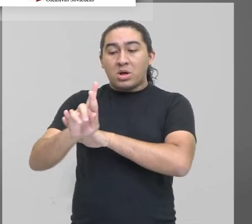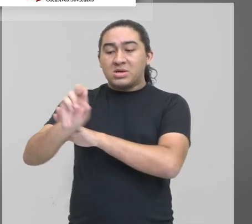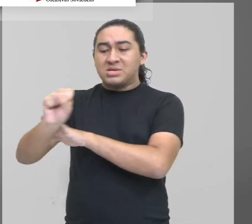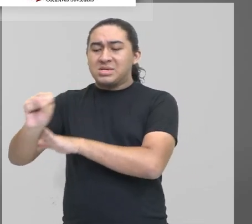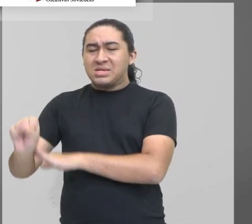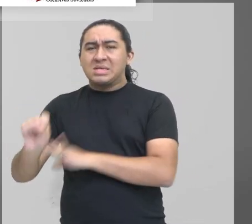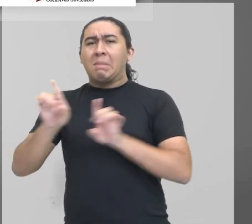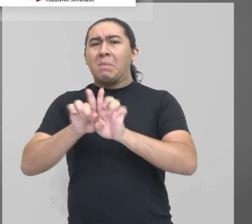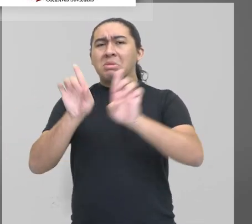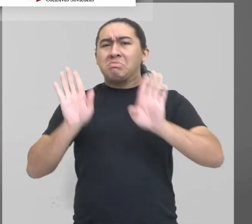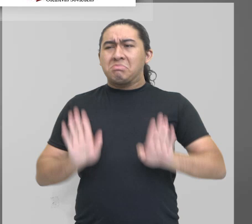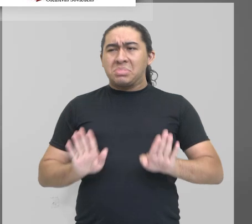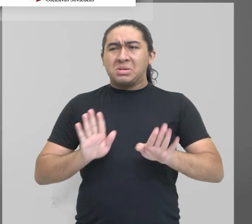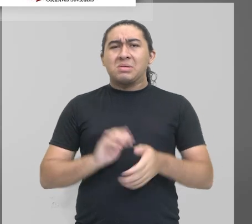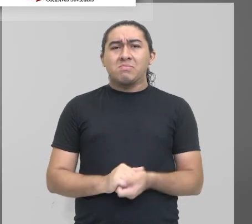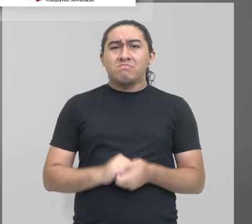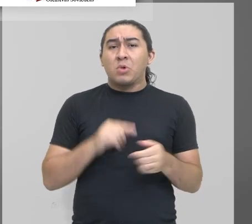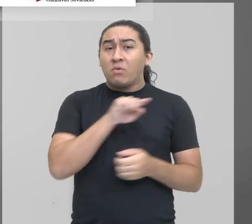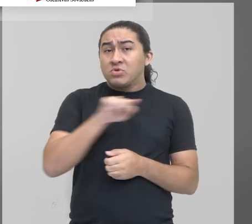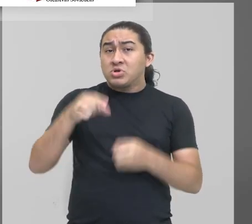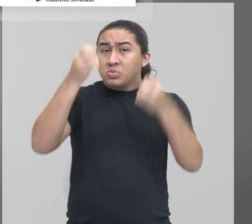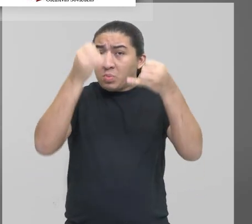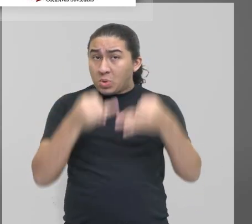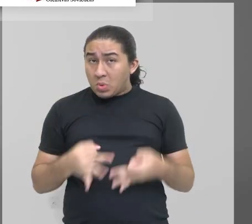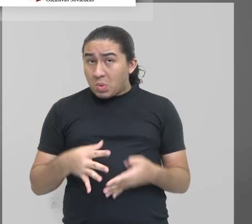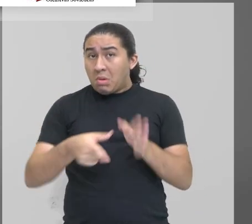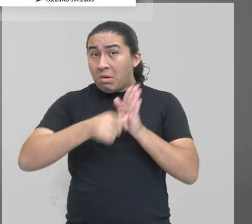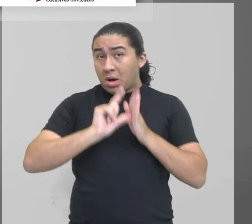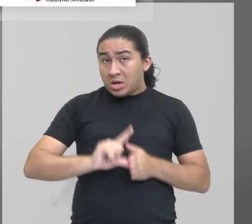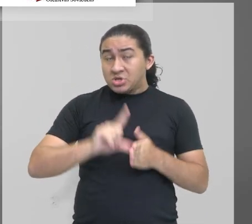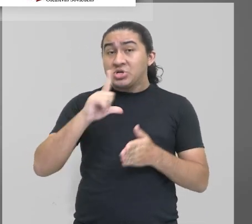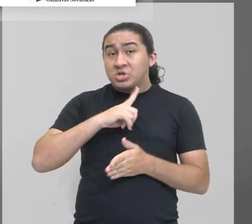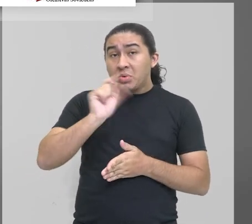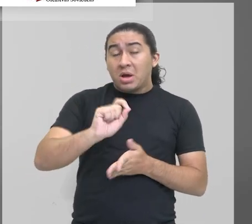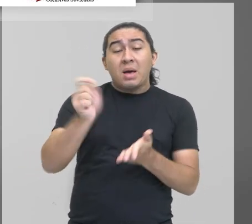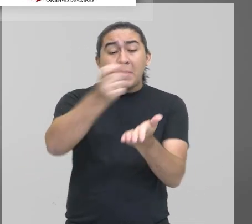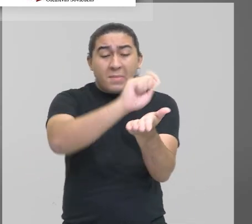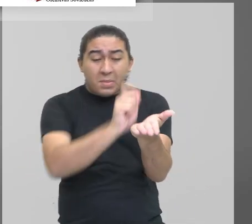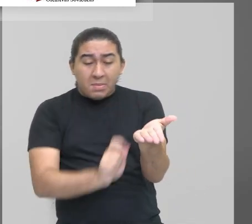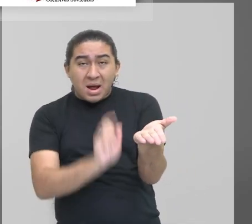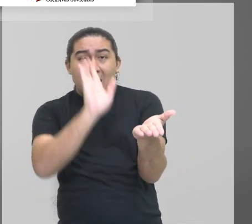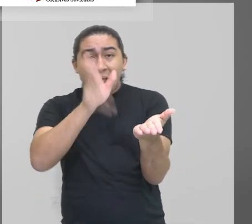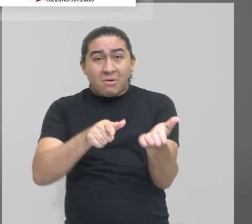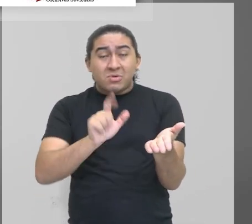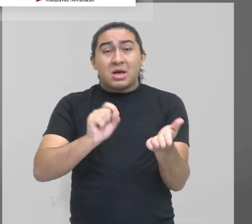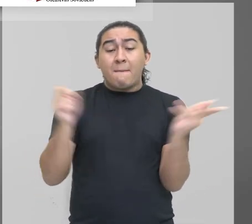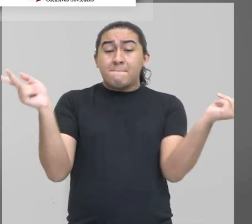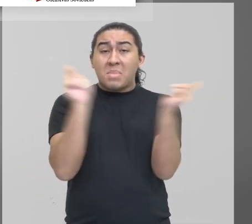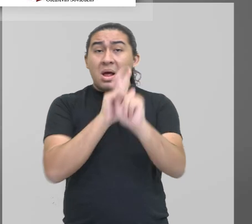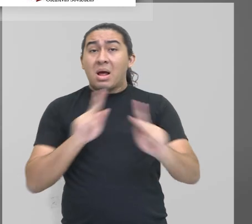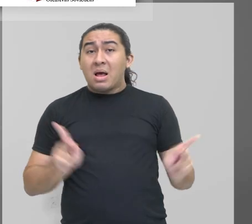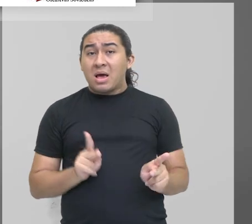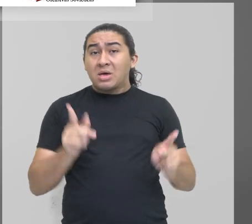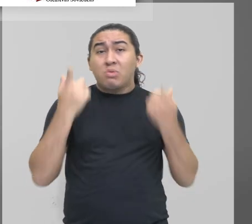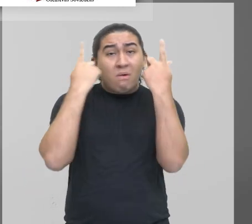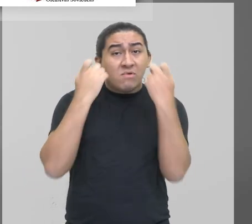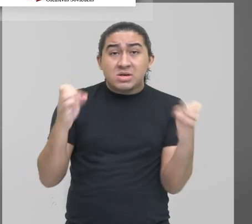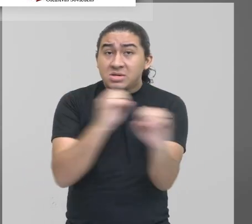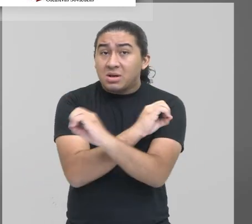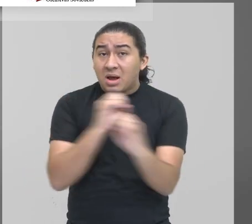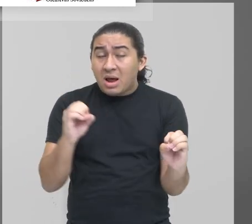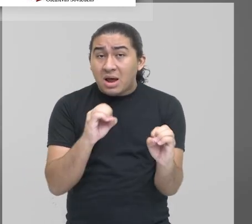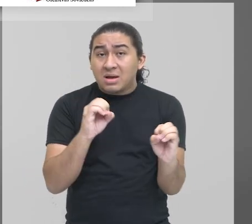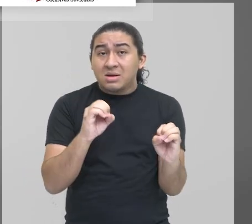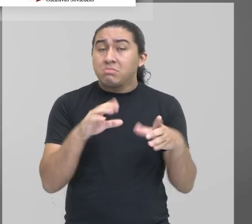Mas, professor, o senhor falou para a gente agora há pouco que eles haviam assinado um pacto de não agressão. Ou seja, eles